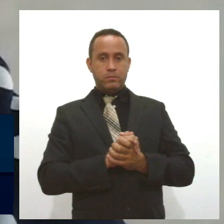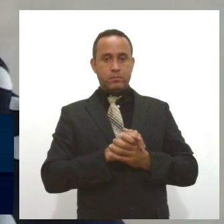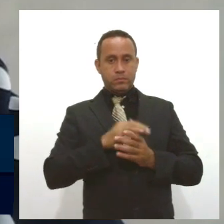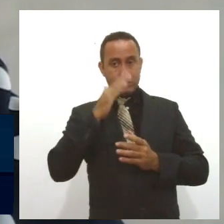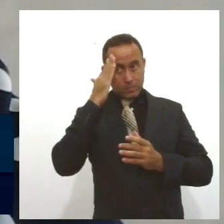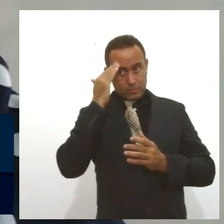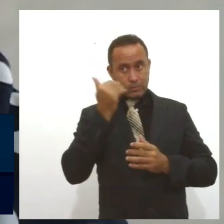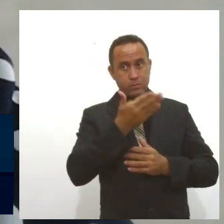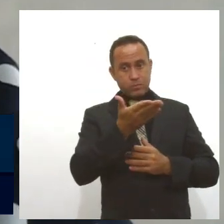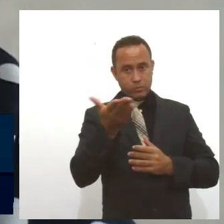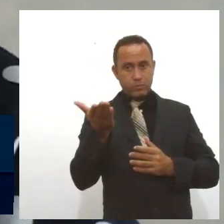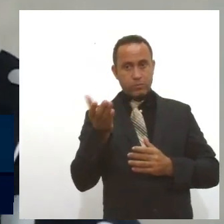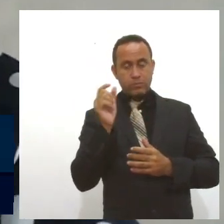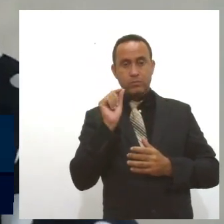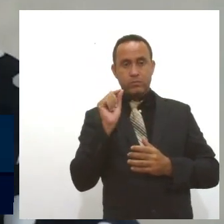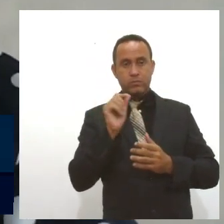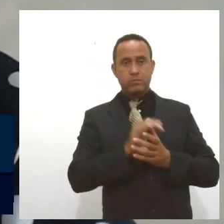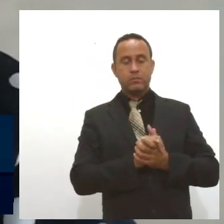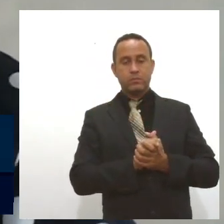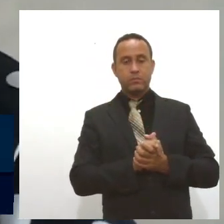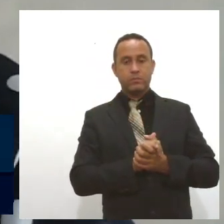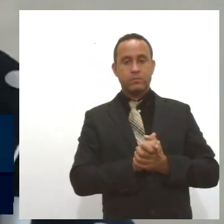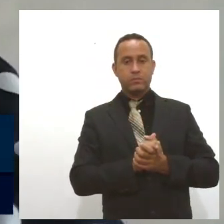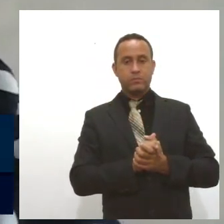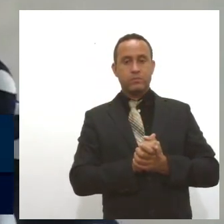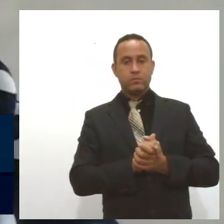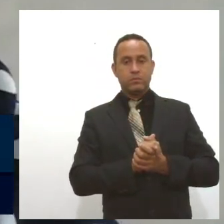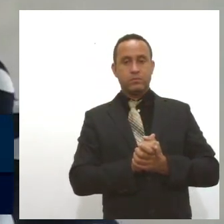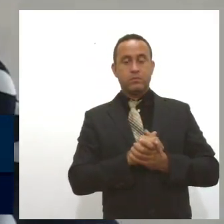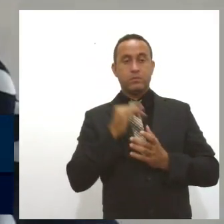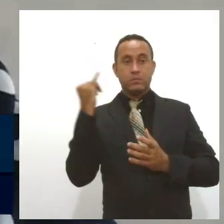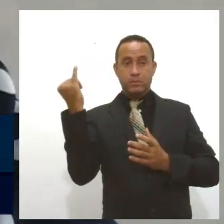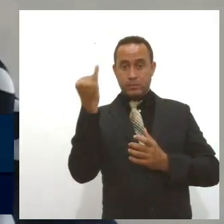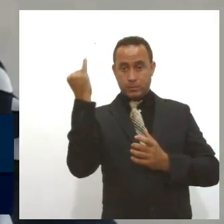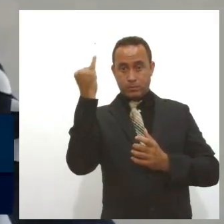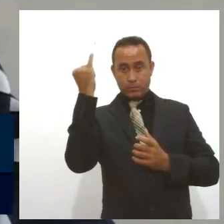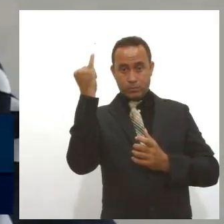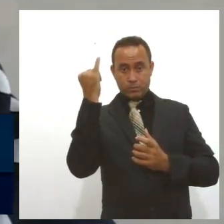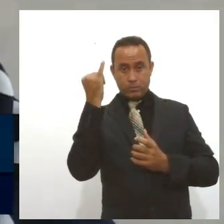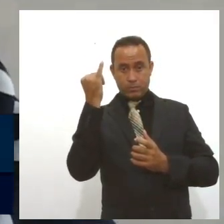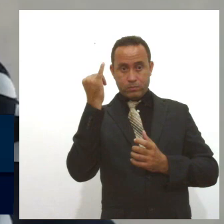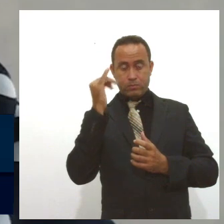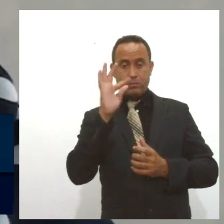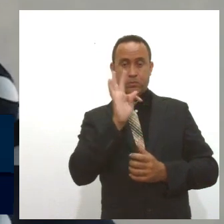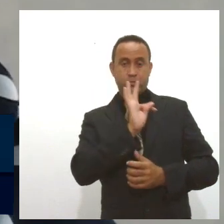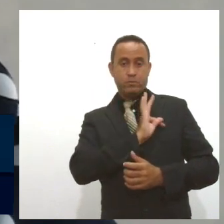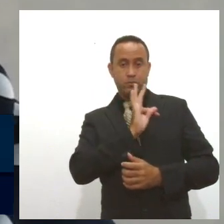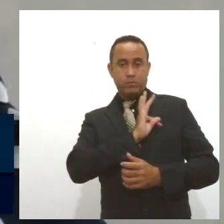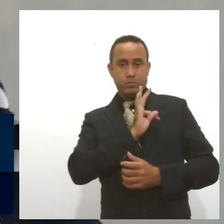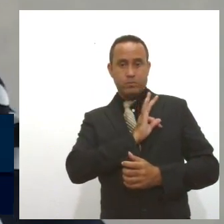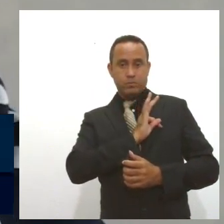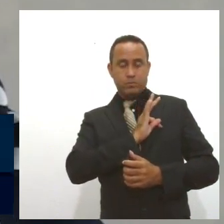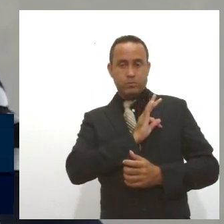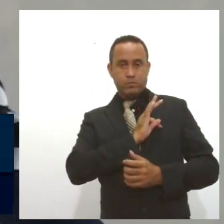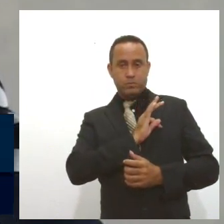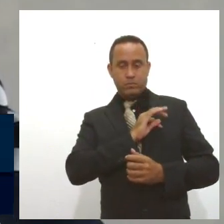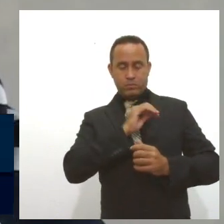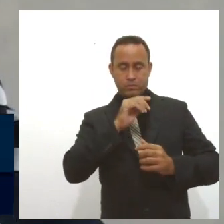o senhor que, e aí essa é a importância de um técnico à frente